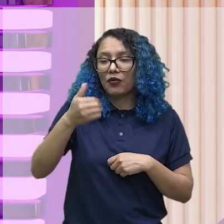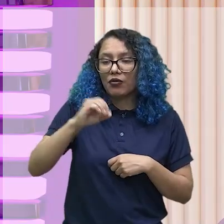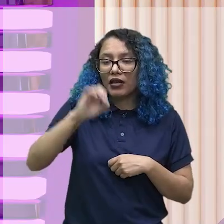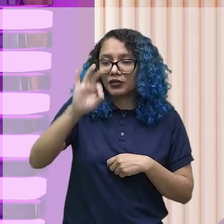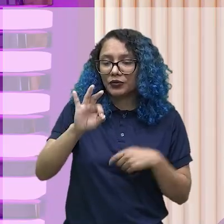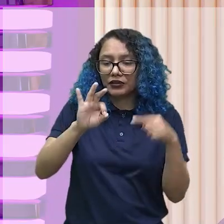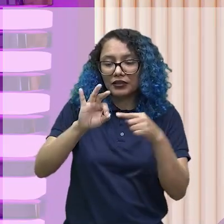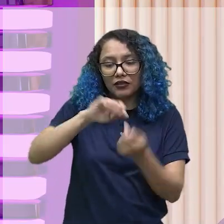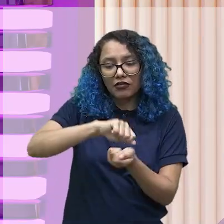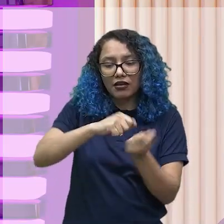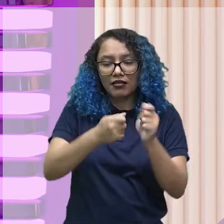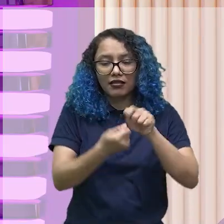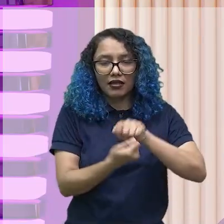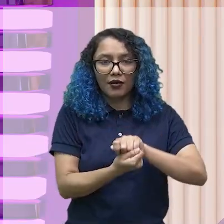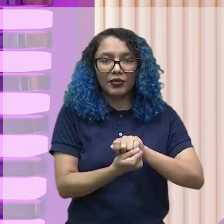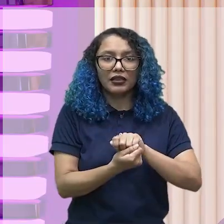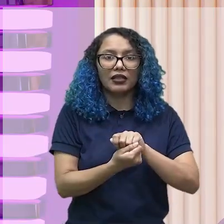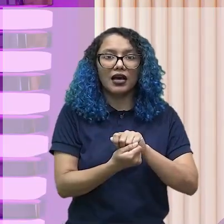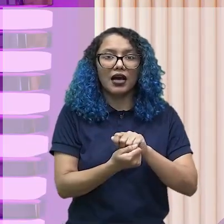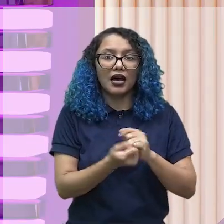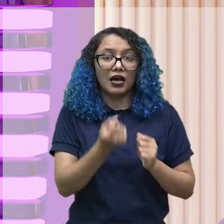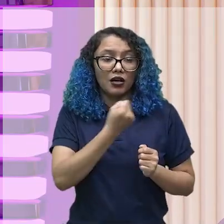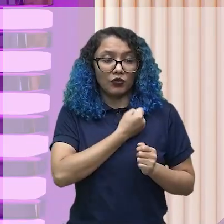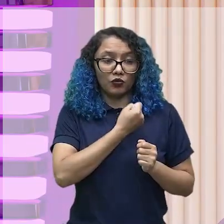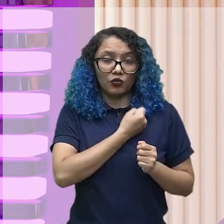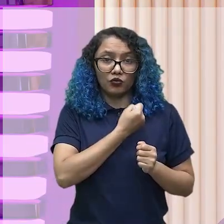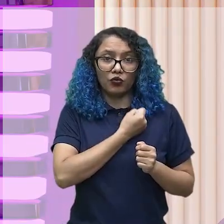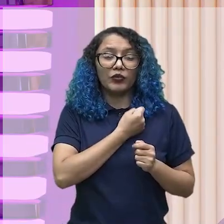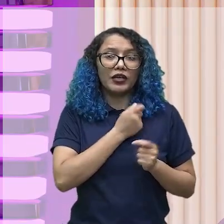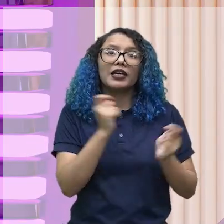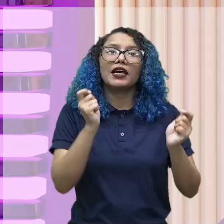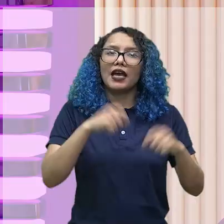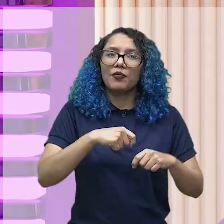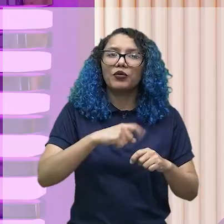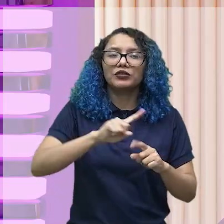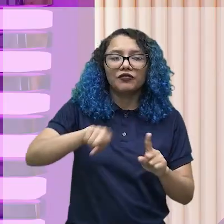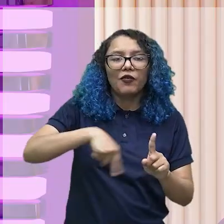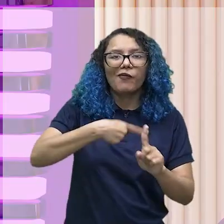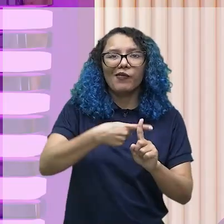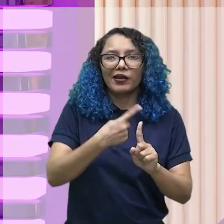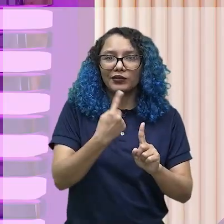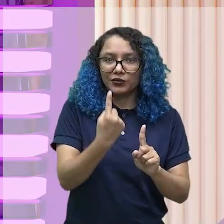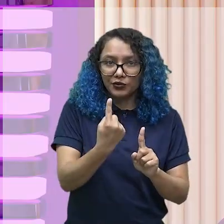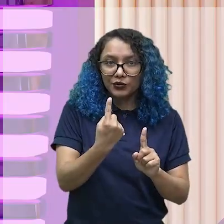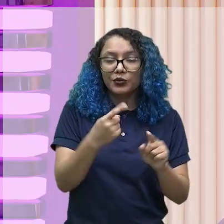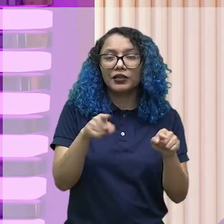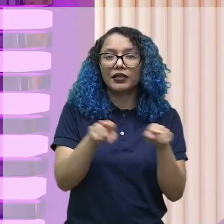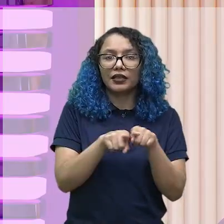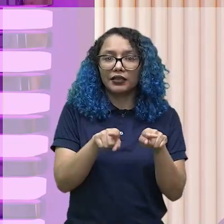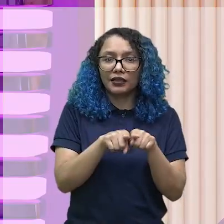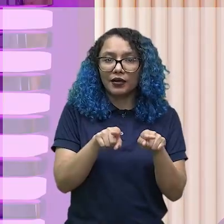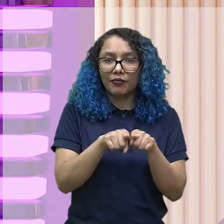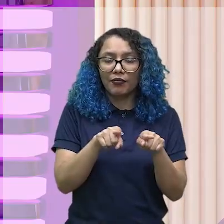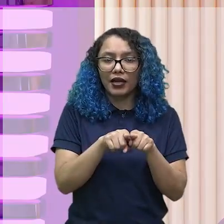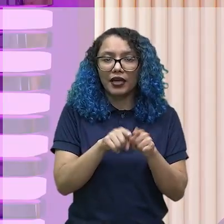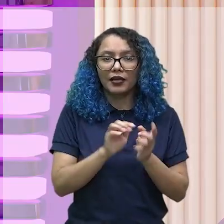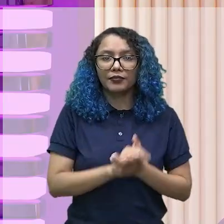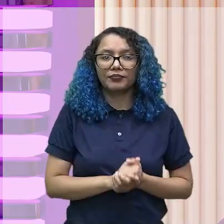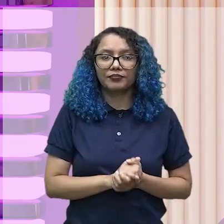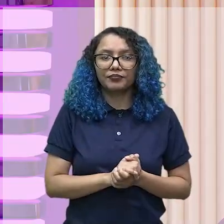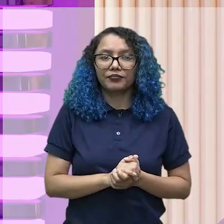essa porcentagem em um valor numérico de modo que a gente consiga somar com 1 e também que a gente consiga, dessa